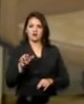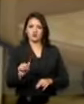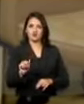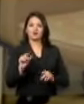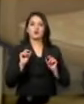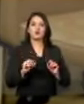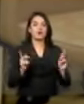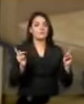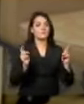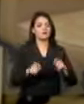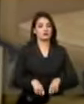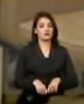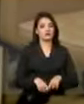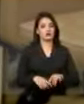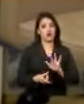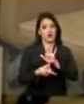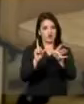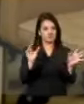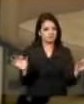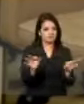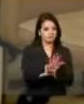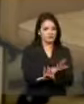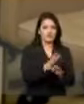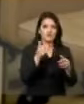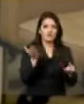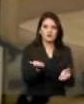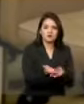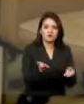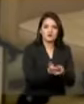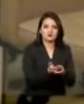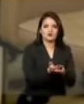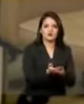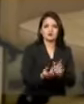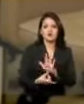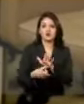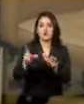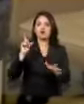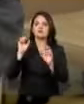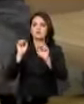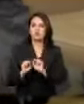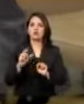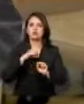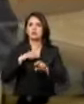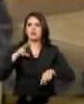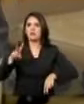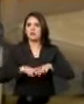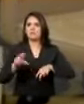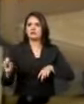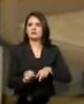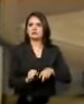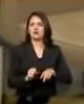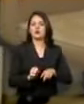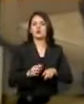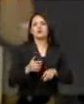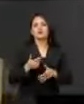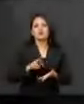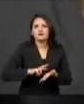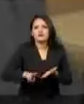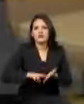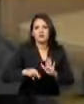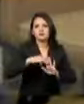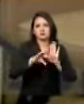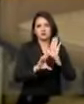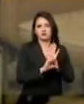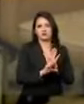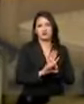em julgado da sentença condenatória, haver prisão que não fosse de natureza cautelar. E nos debates na Câmara dos Deputados e no